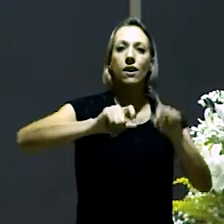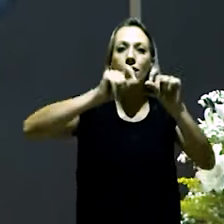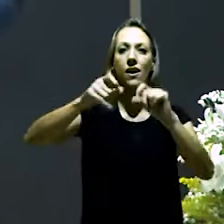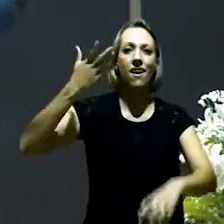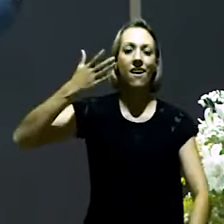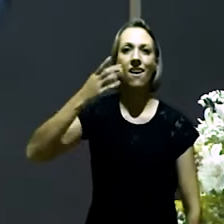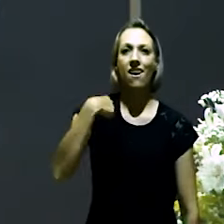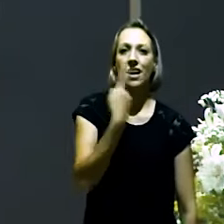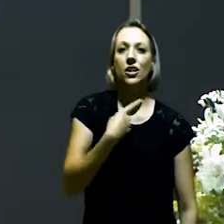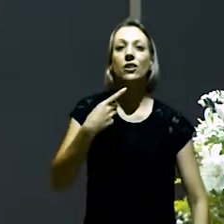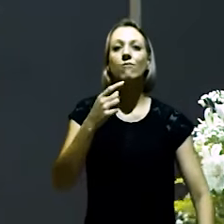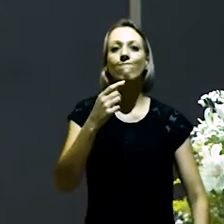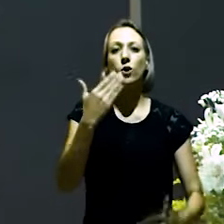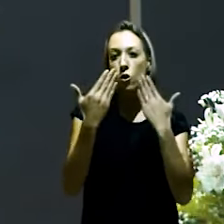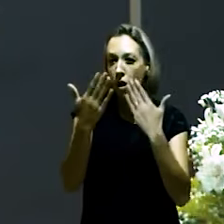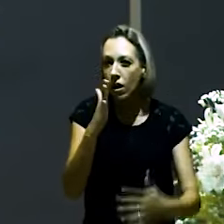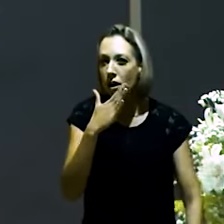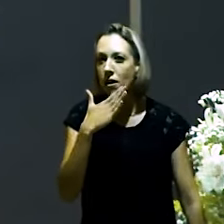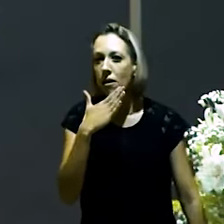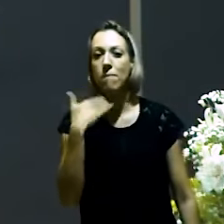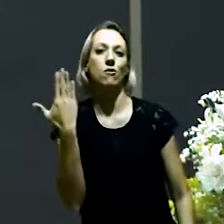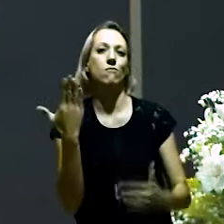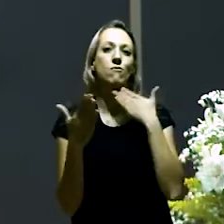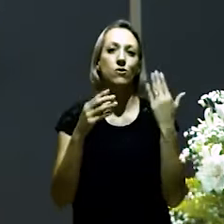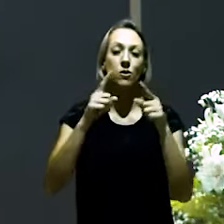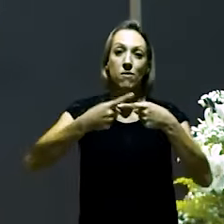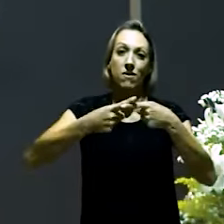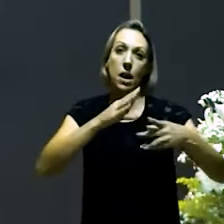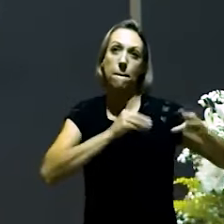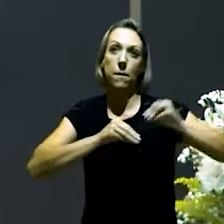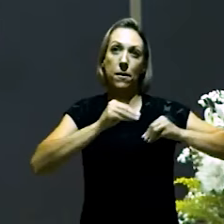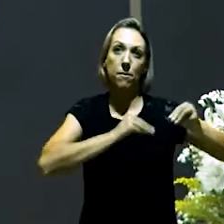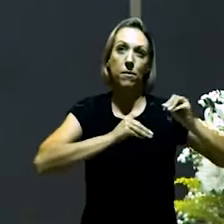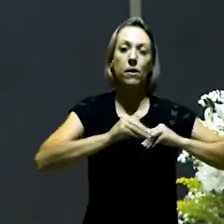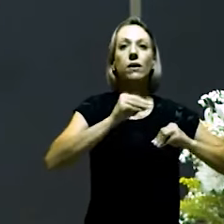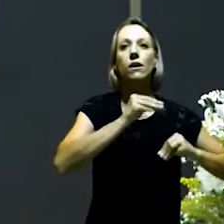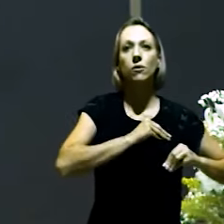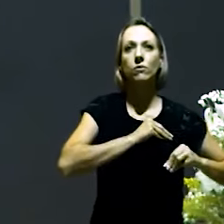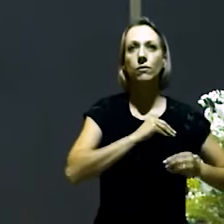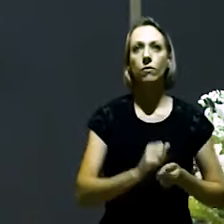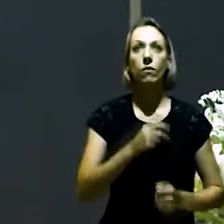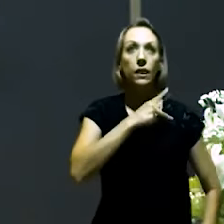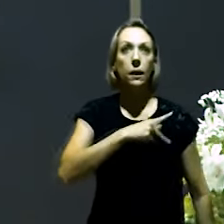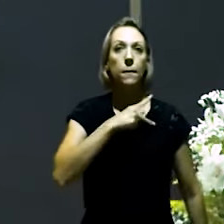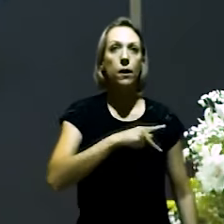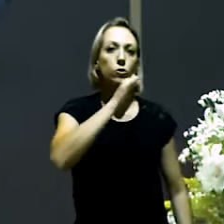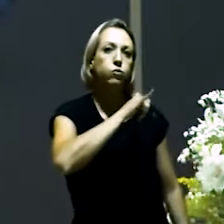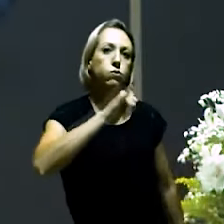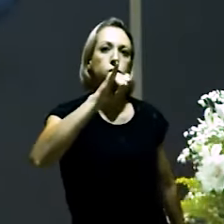nosso coração. Eu sei que essa palavra incircuncisão não é uma palavra tão comum, mas o que Paulo está falando aqui é